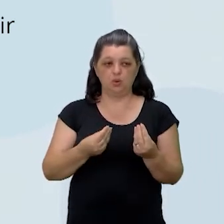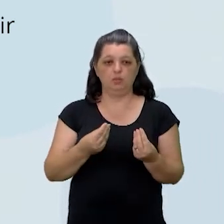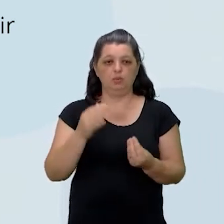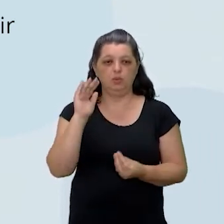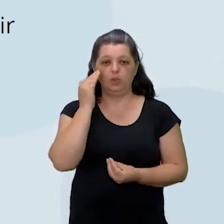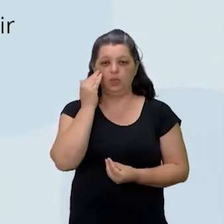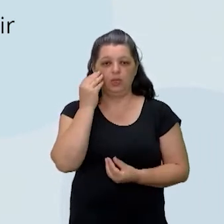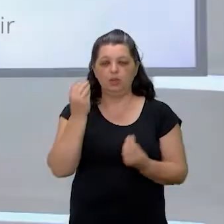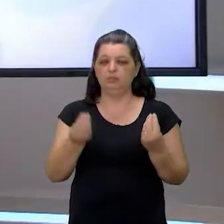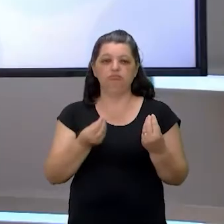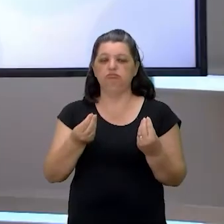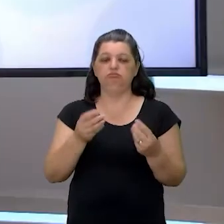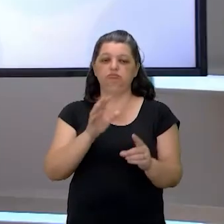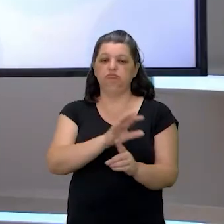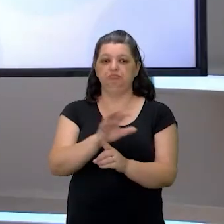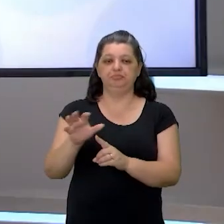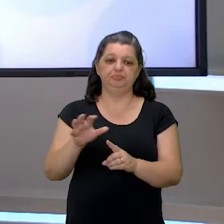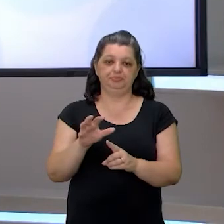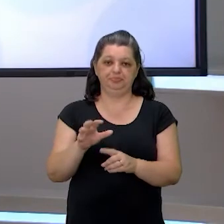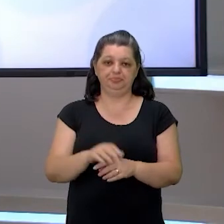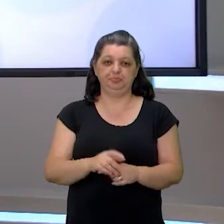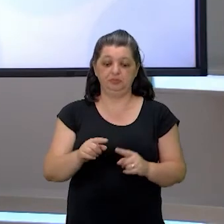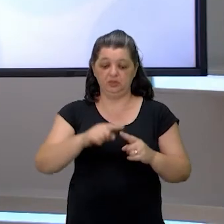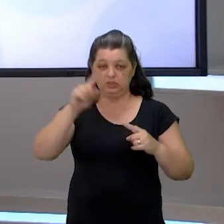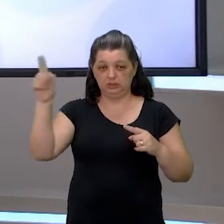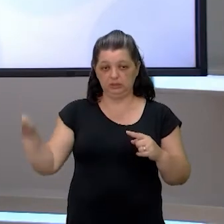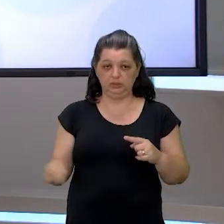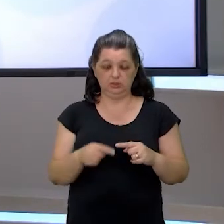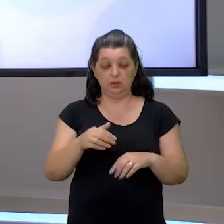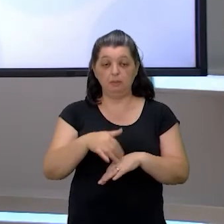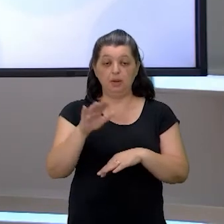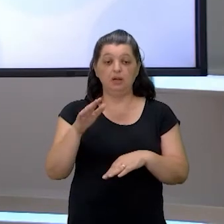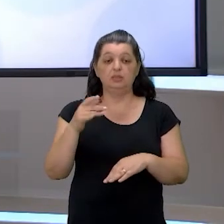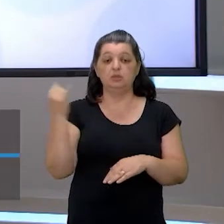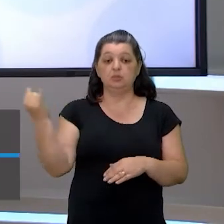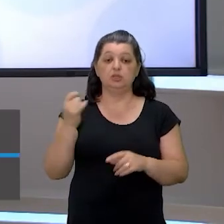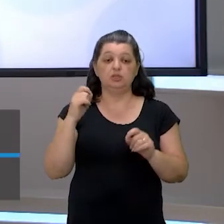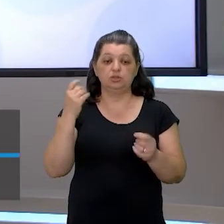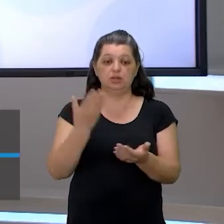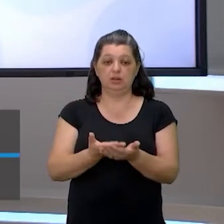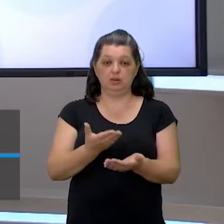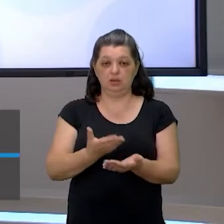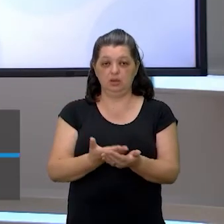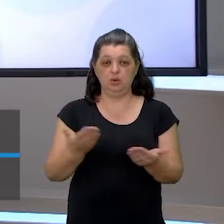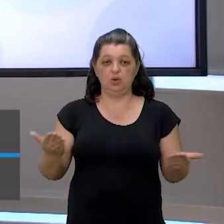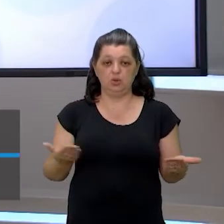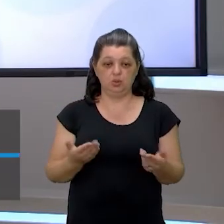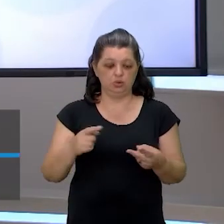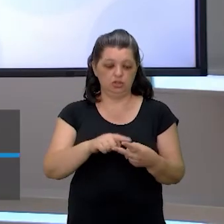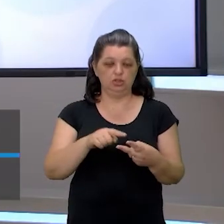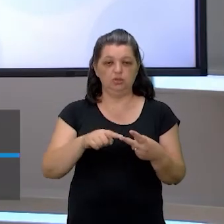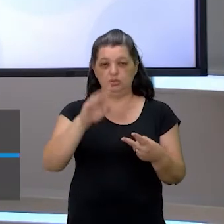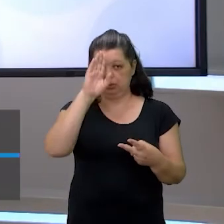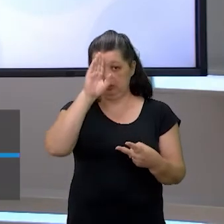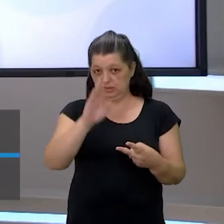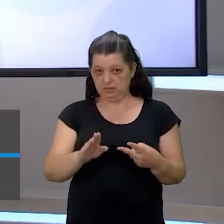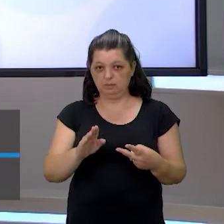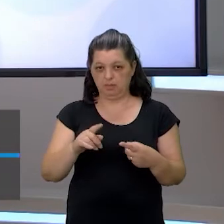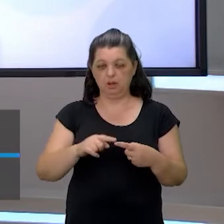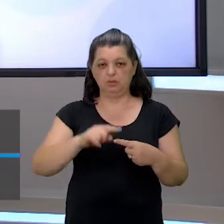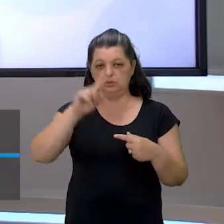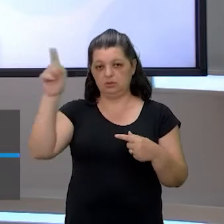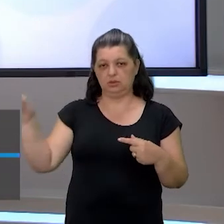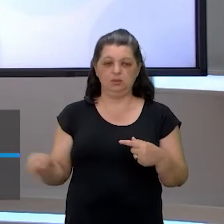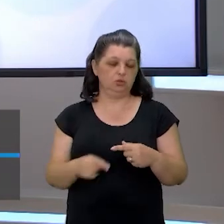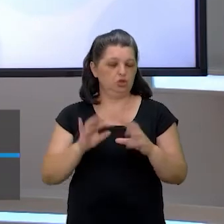nesses ciclos. Então, olha só, o mais importante é que na aula de hoje a gente vai ver dois dos principais ciclos, né? A gente não